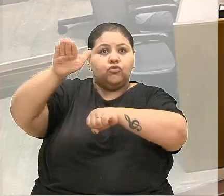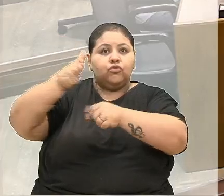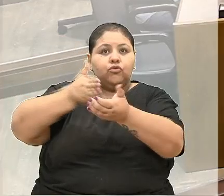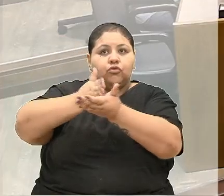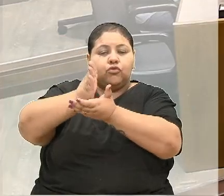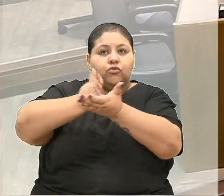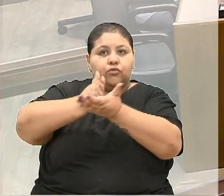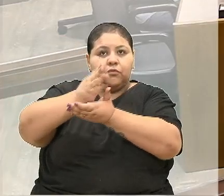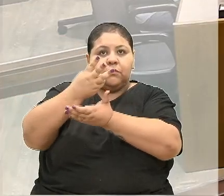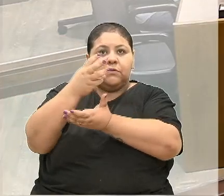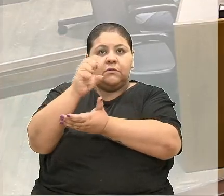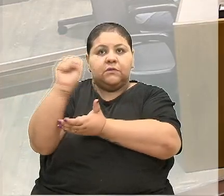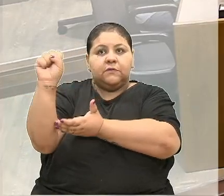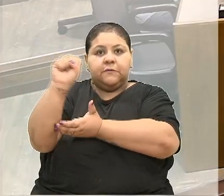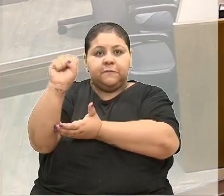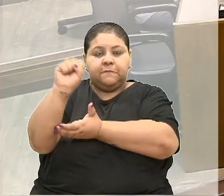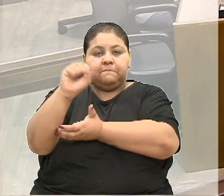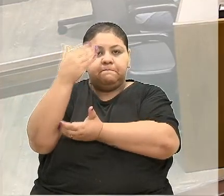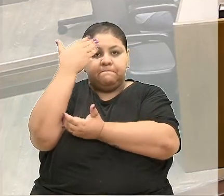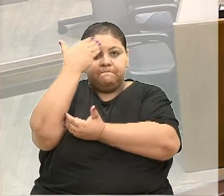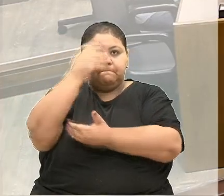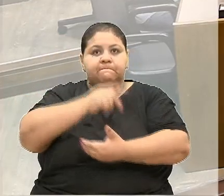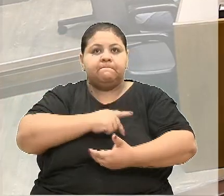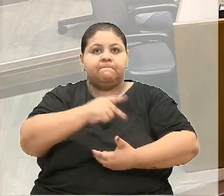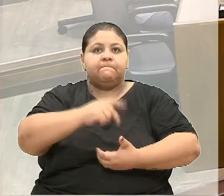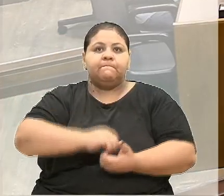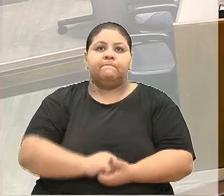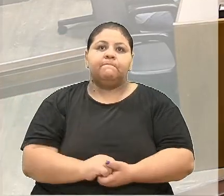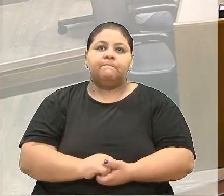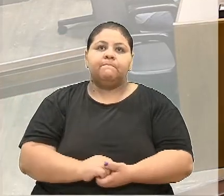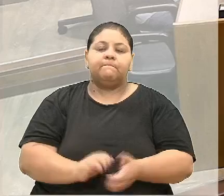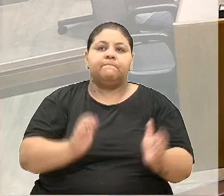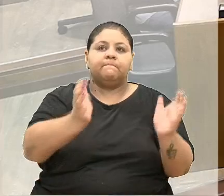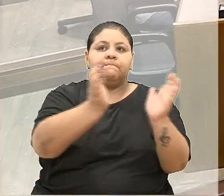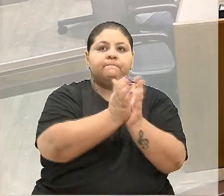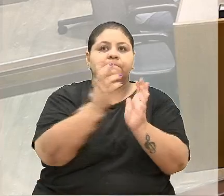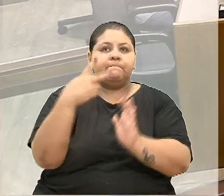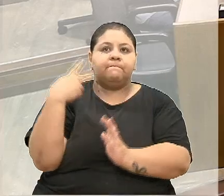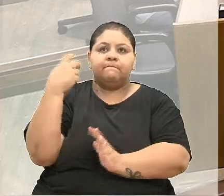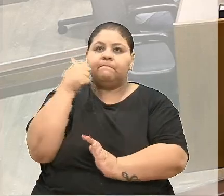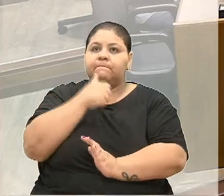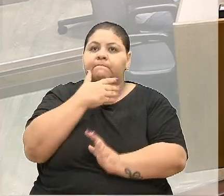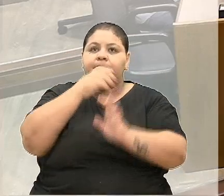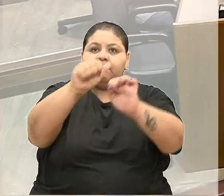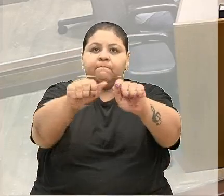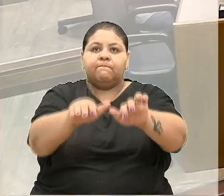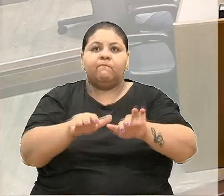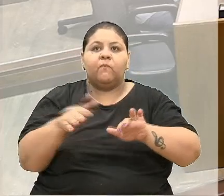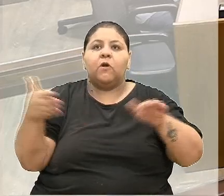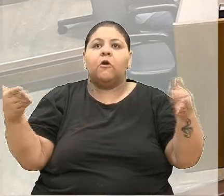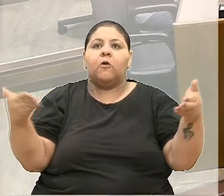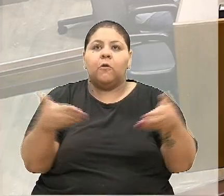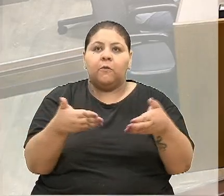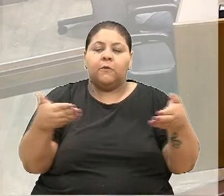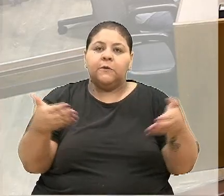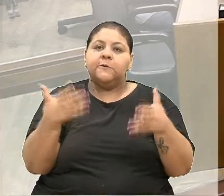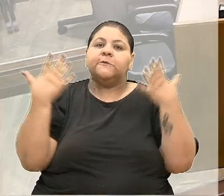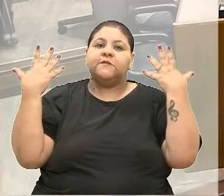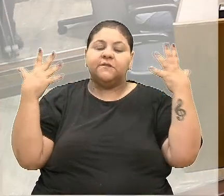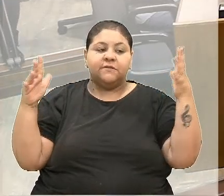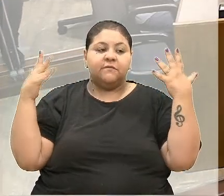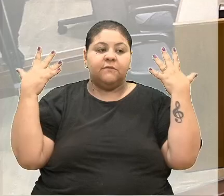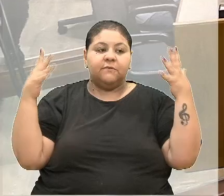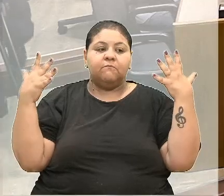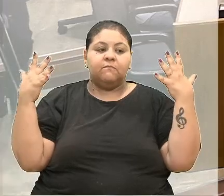30 segundos. Obrigado, presidente, colegas vereadores, público que está aqui presente. Quero fazer um voto de